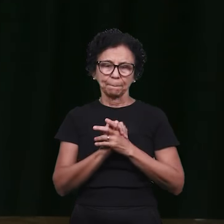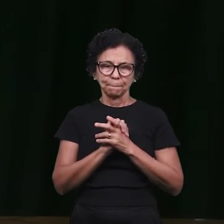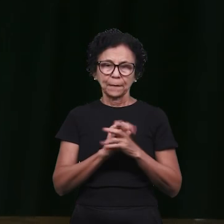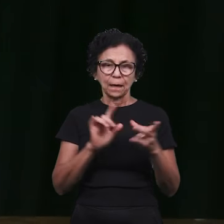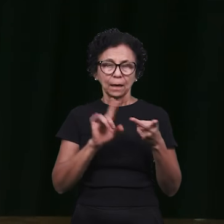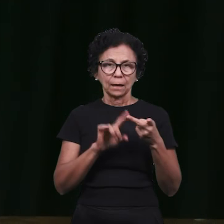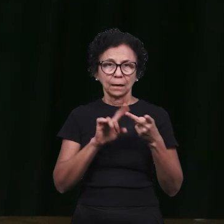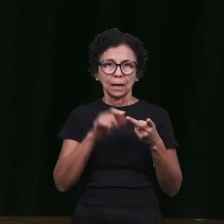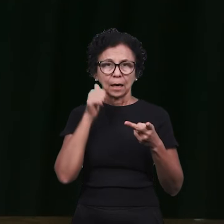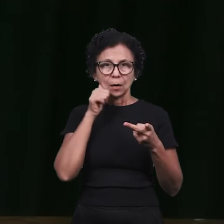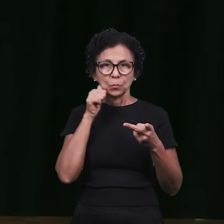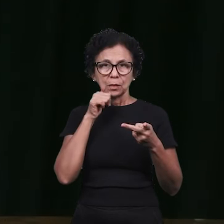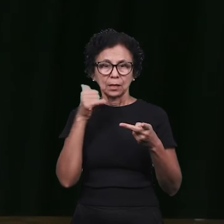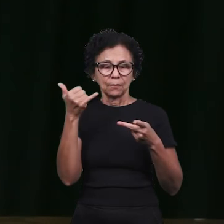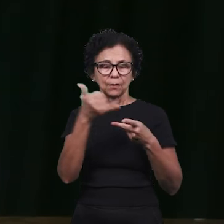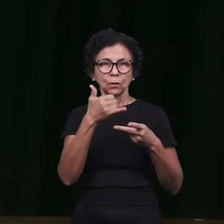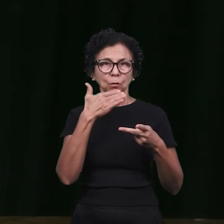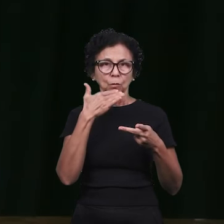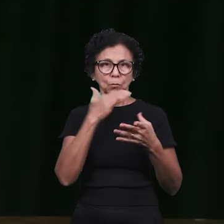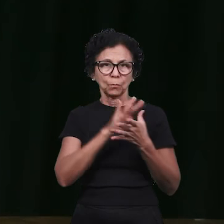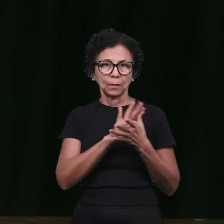Por que a forca? Veja bem,